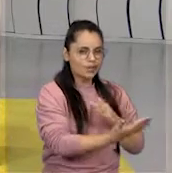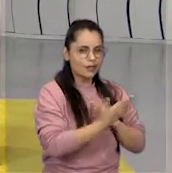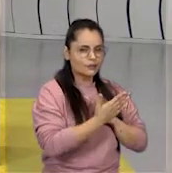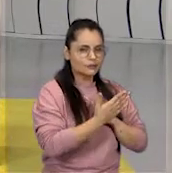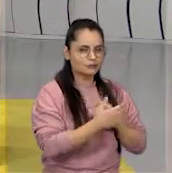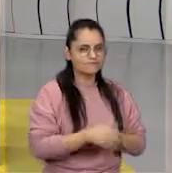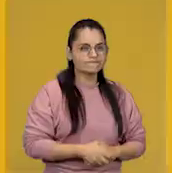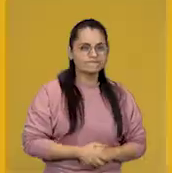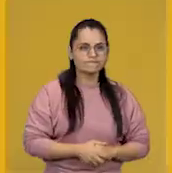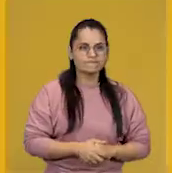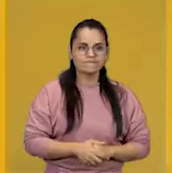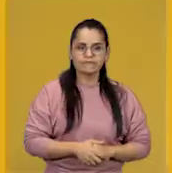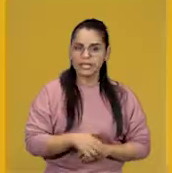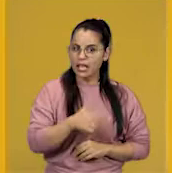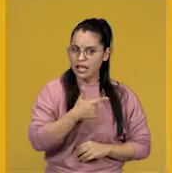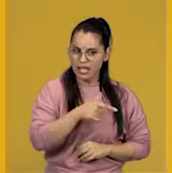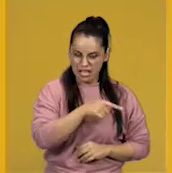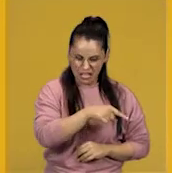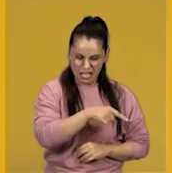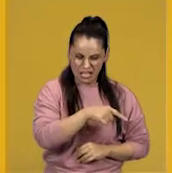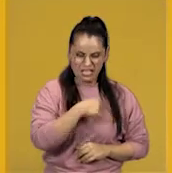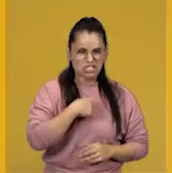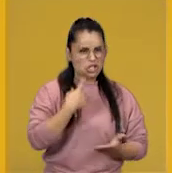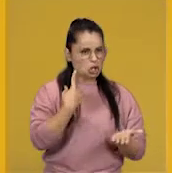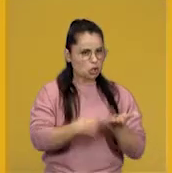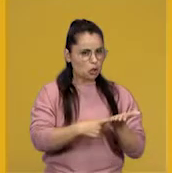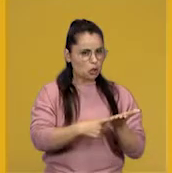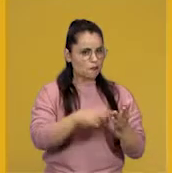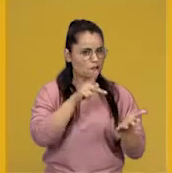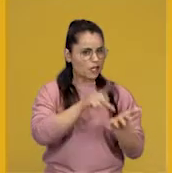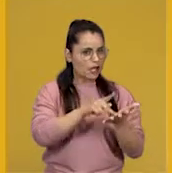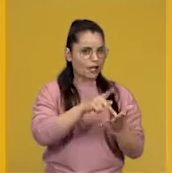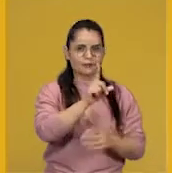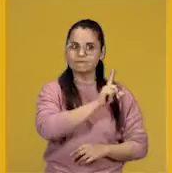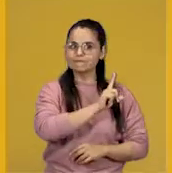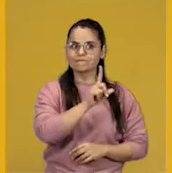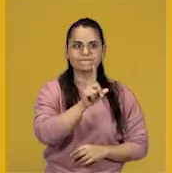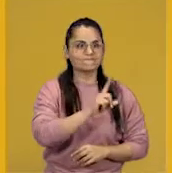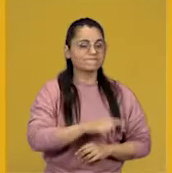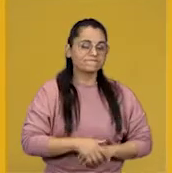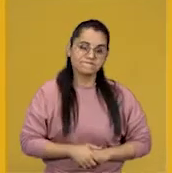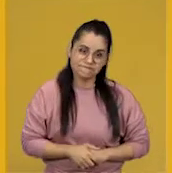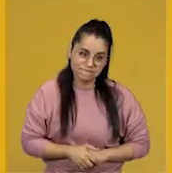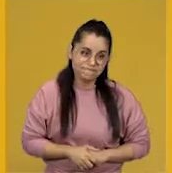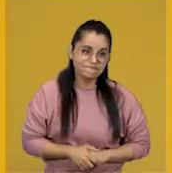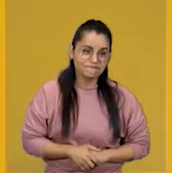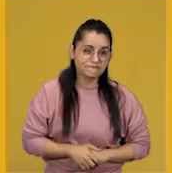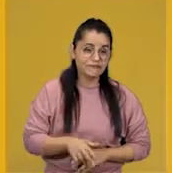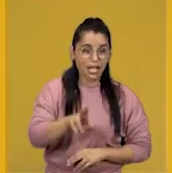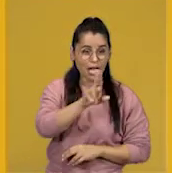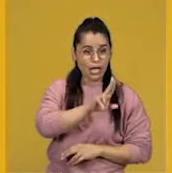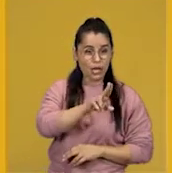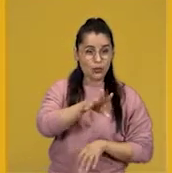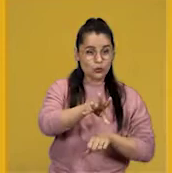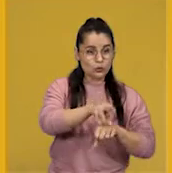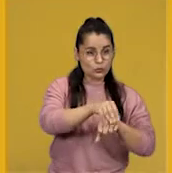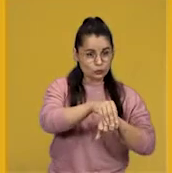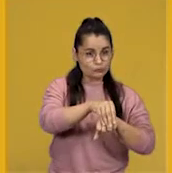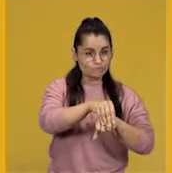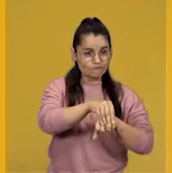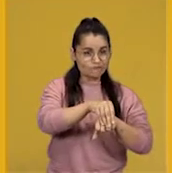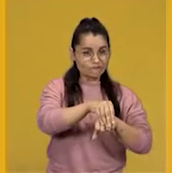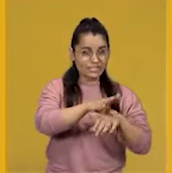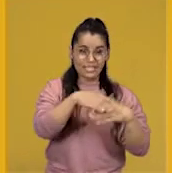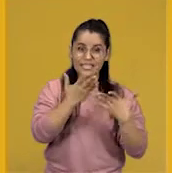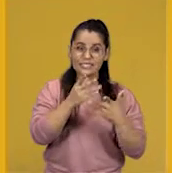Não tinham compromisso com a verdade. Isso é importante que a gente cite. Como era utilidade, né, o conhecimento era de